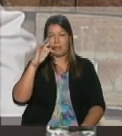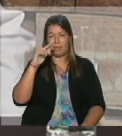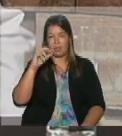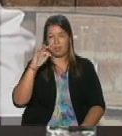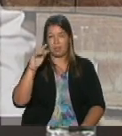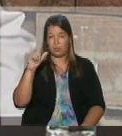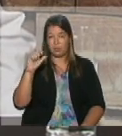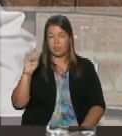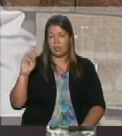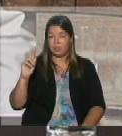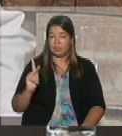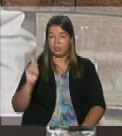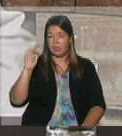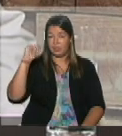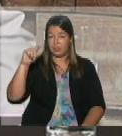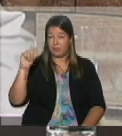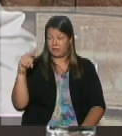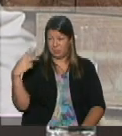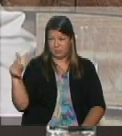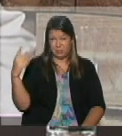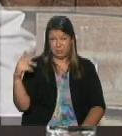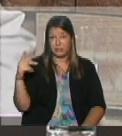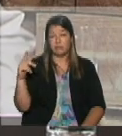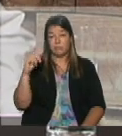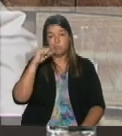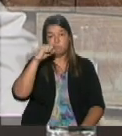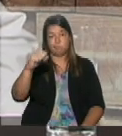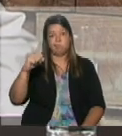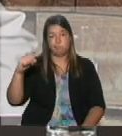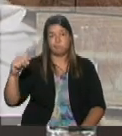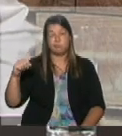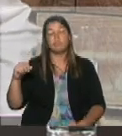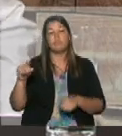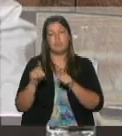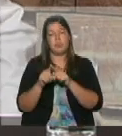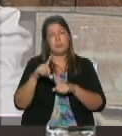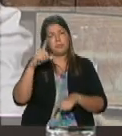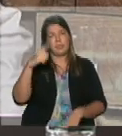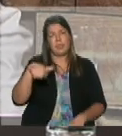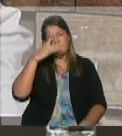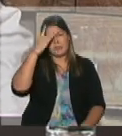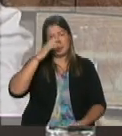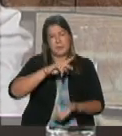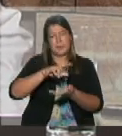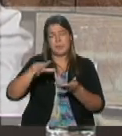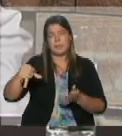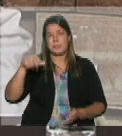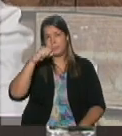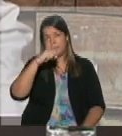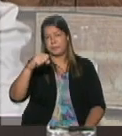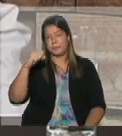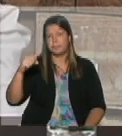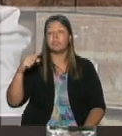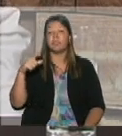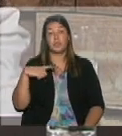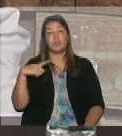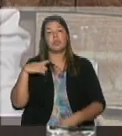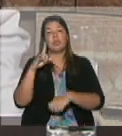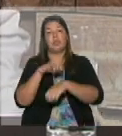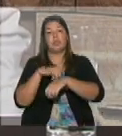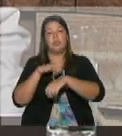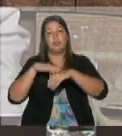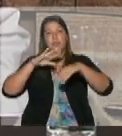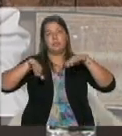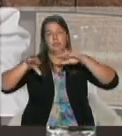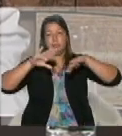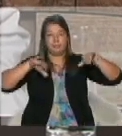sul e o Bob Kennedy também foi assassinado. Ainda havia banheiros separados.